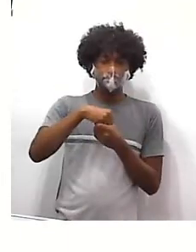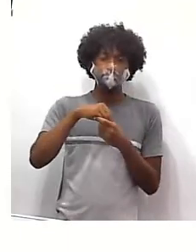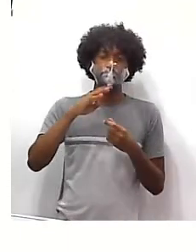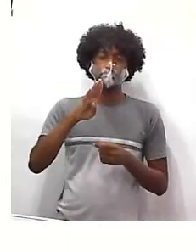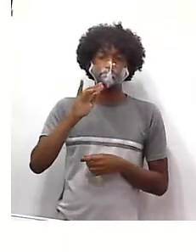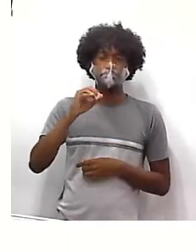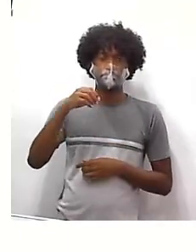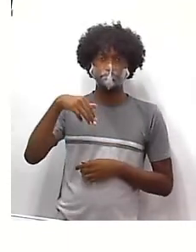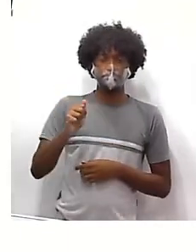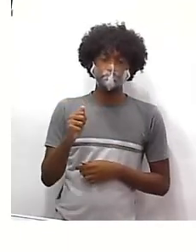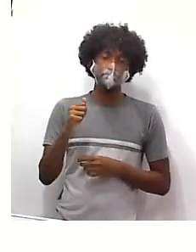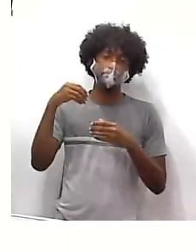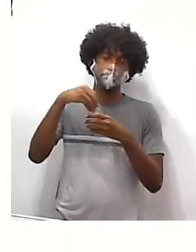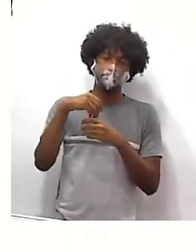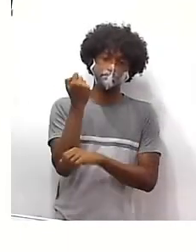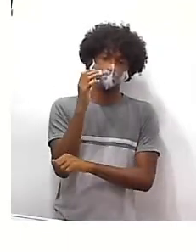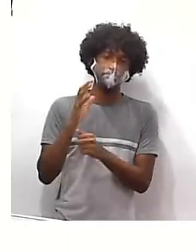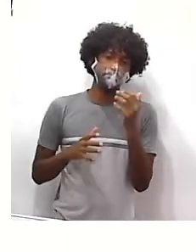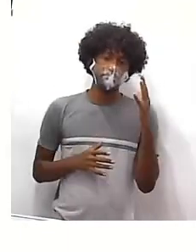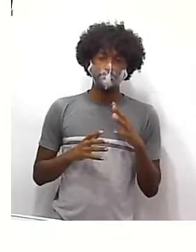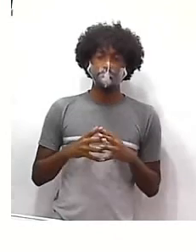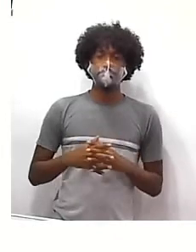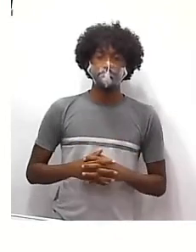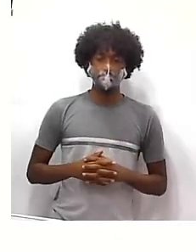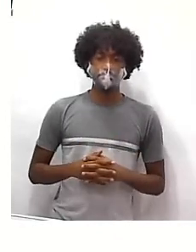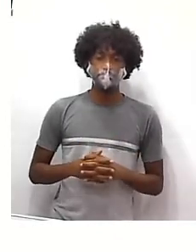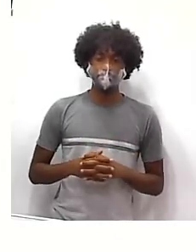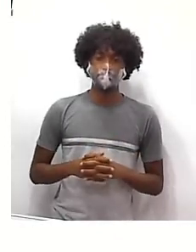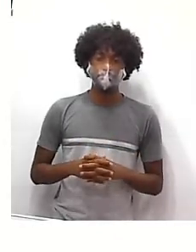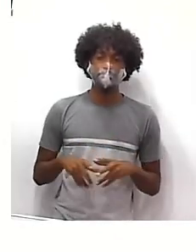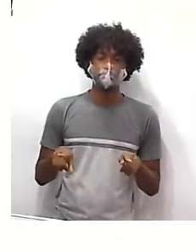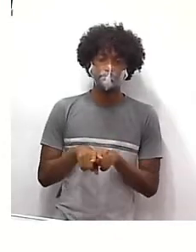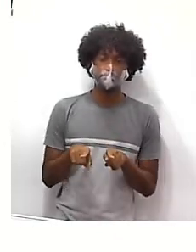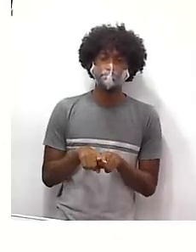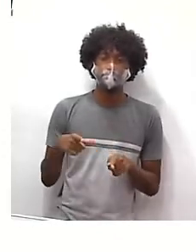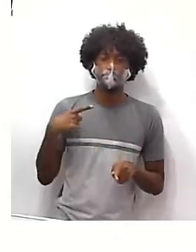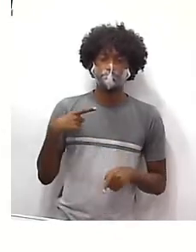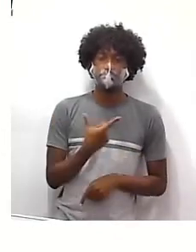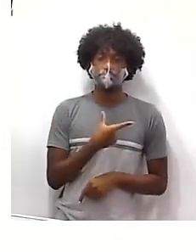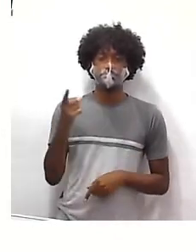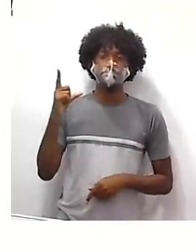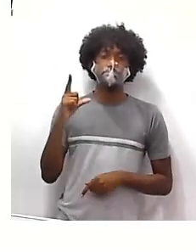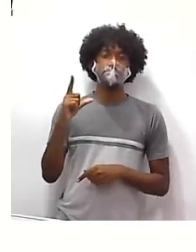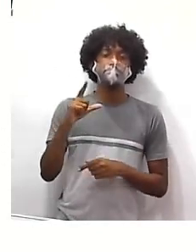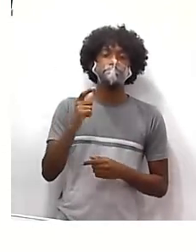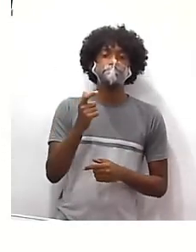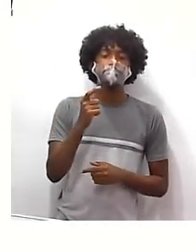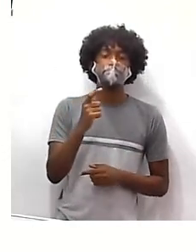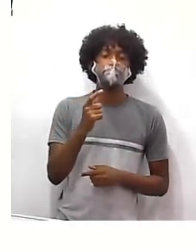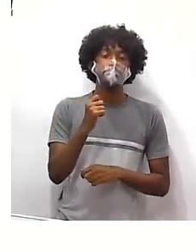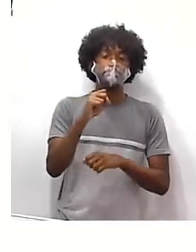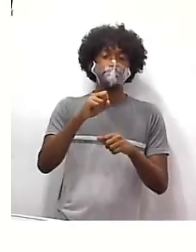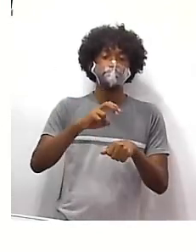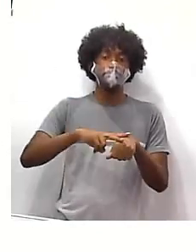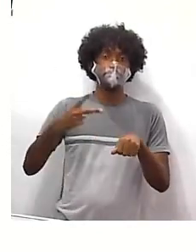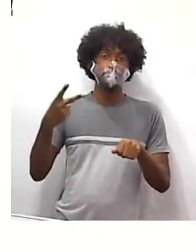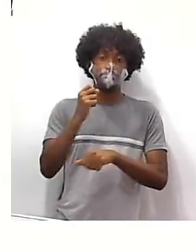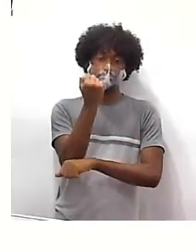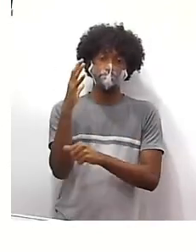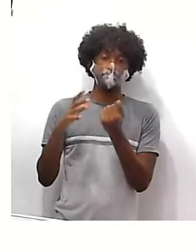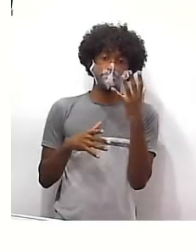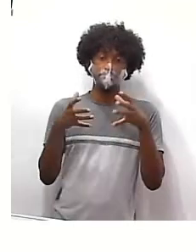bioma da Amazônia, do amazônico. E a sua vegetação ela é formada por árvores de grande